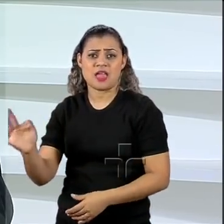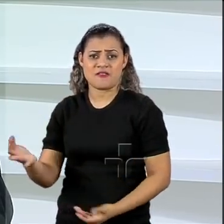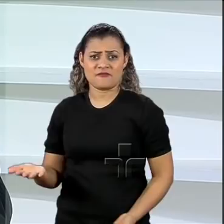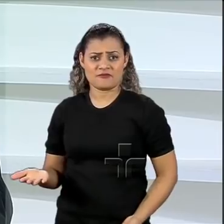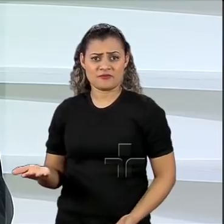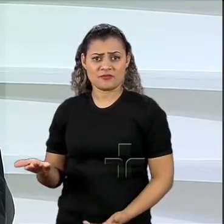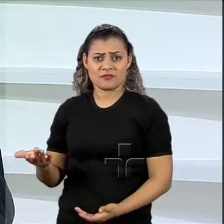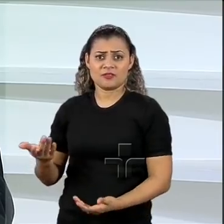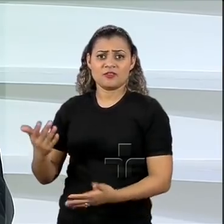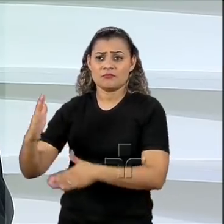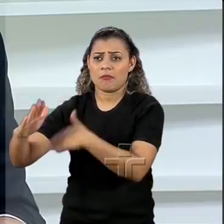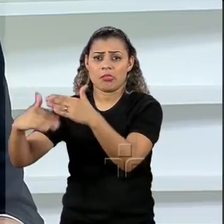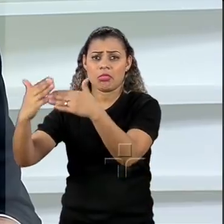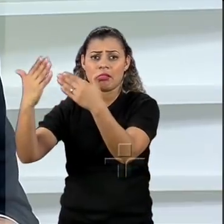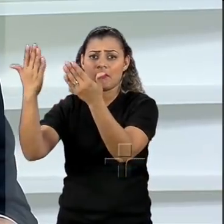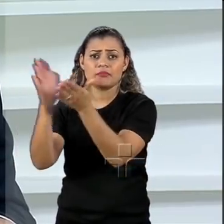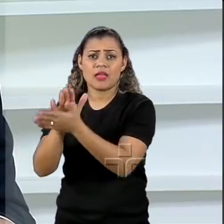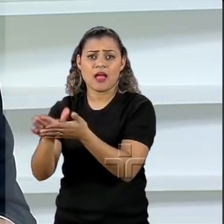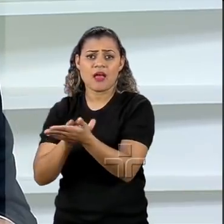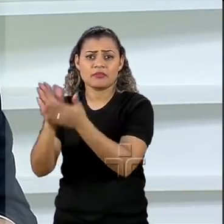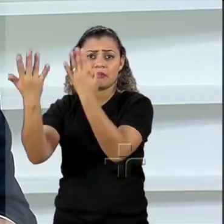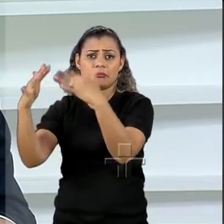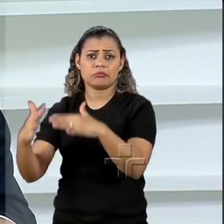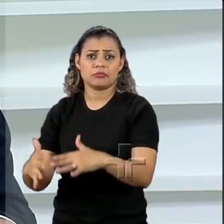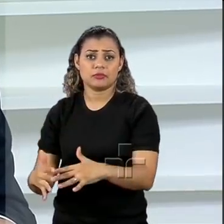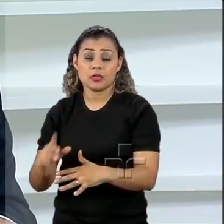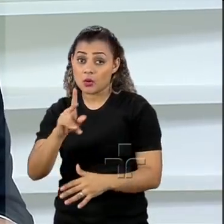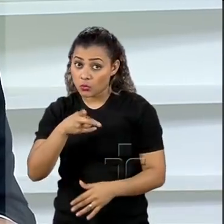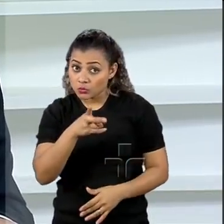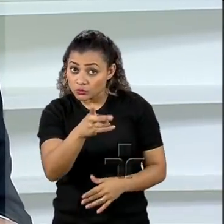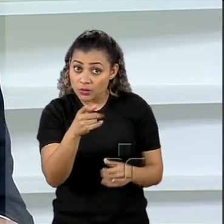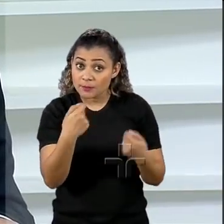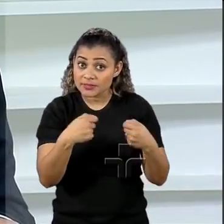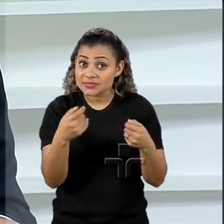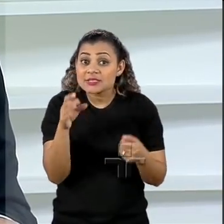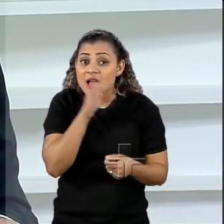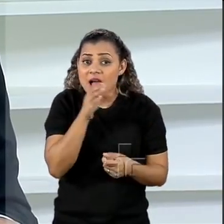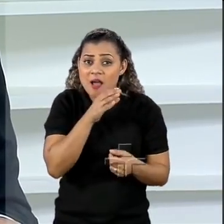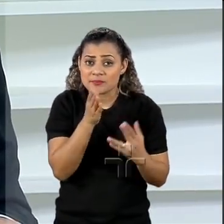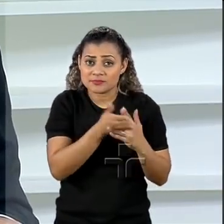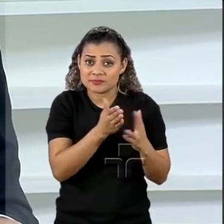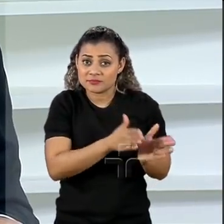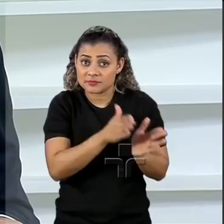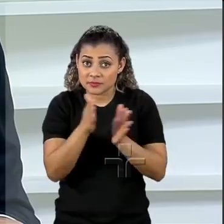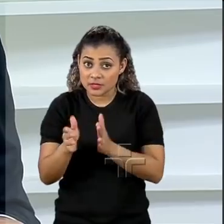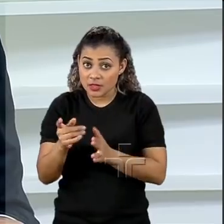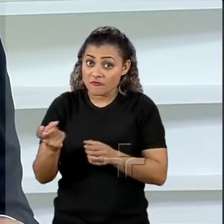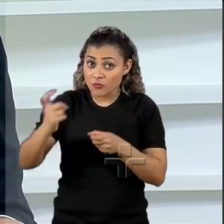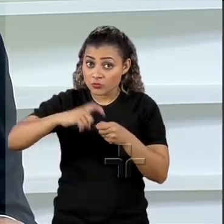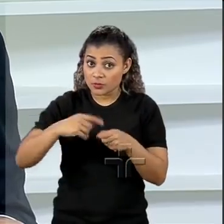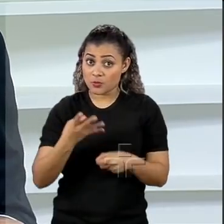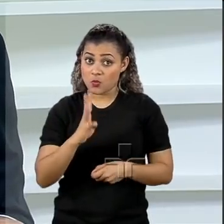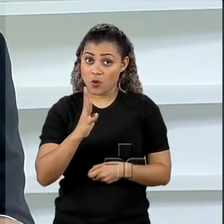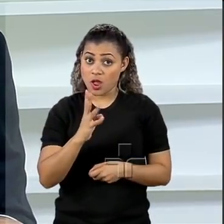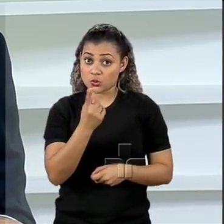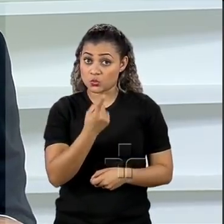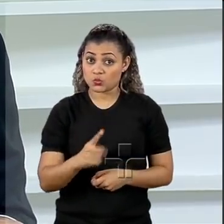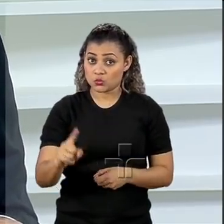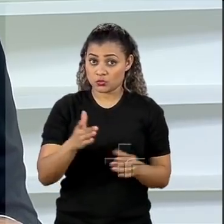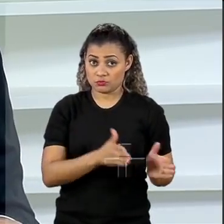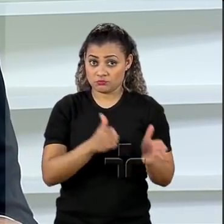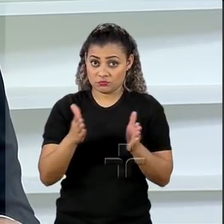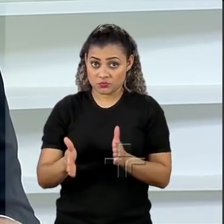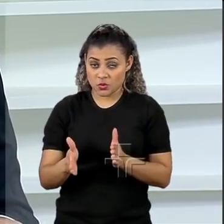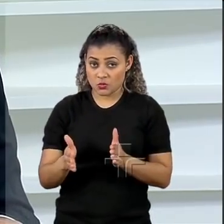seu plenário, né? A gente vai continuar no assunto, precisamos fazer mais um rápido intervalo e voltamos já para o quarto e